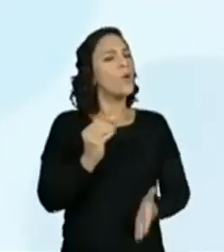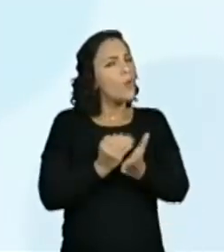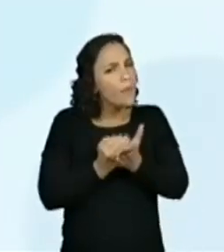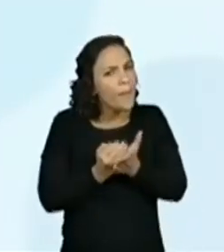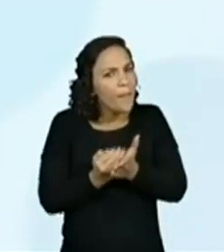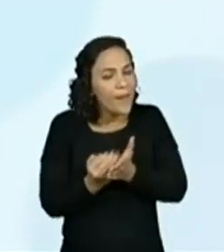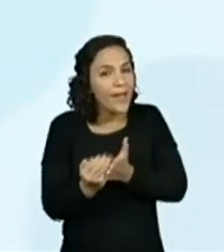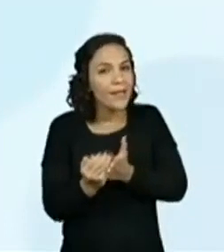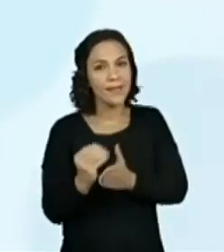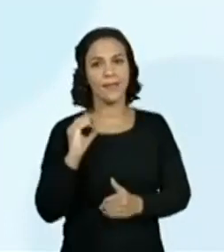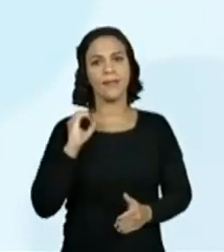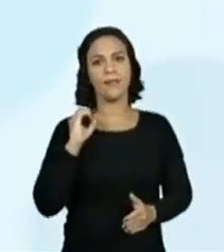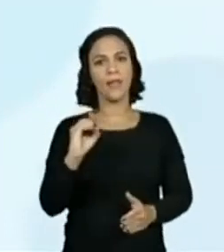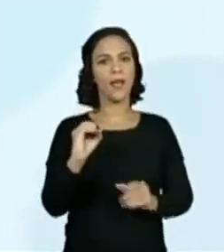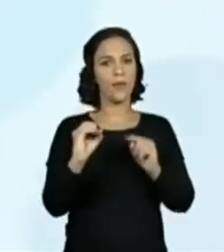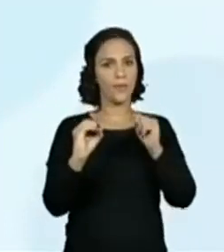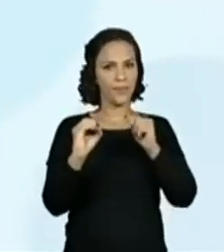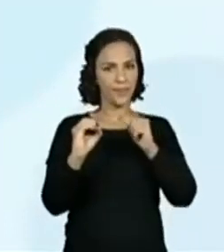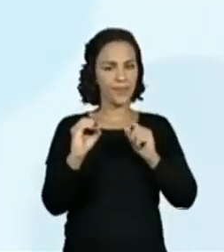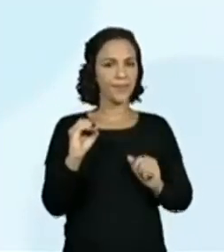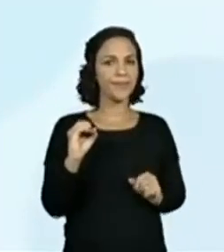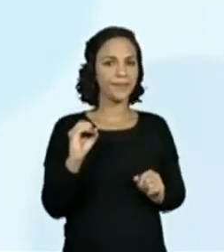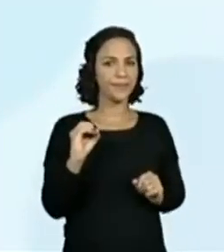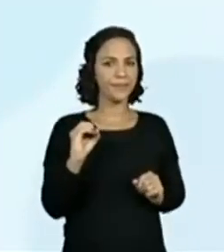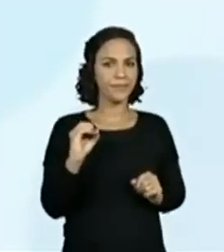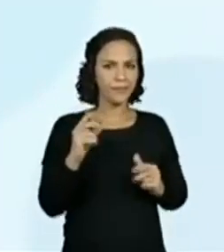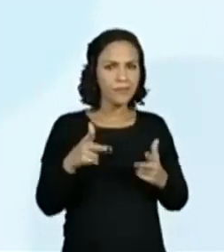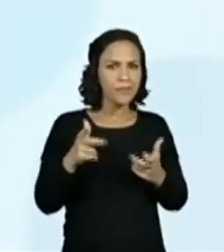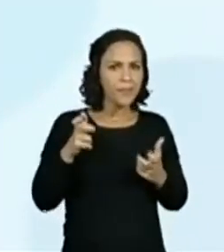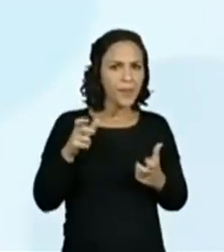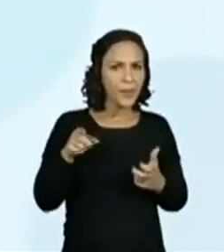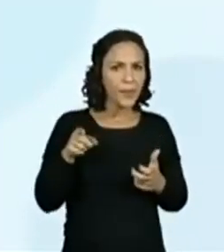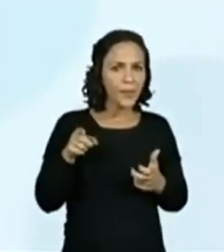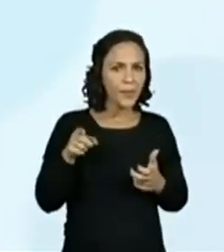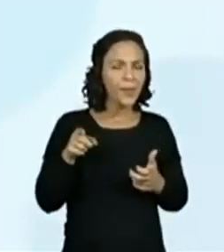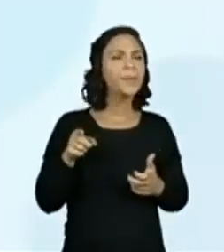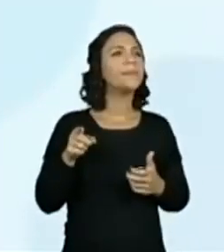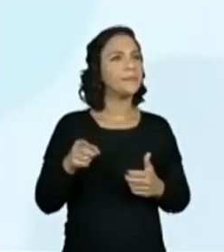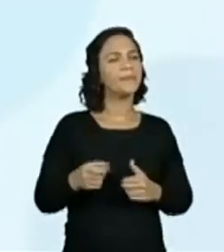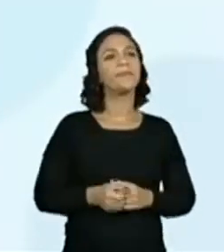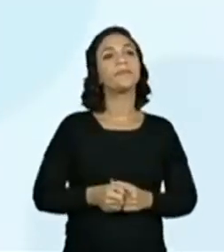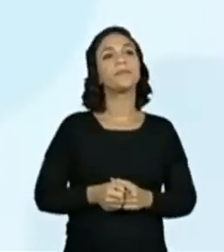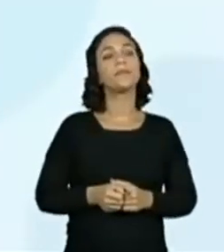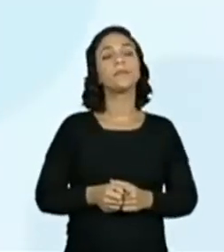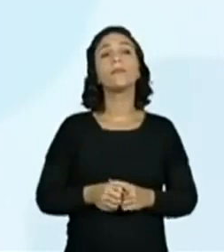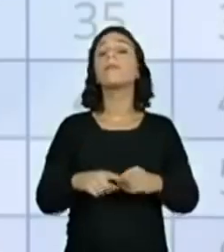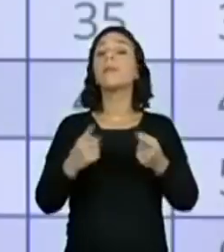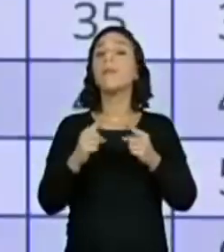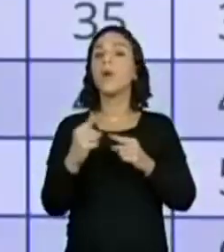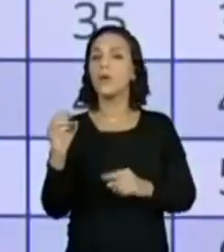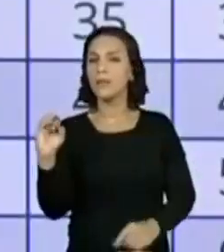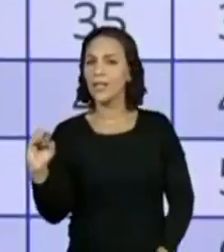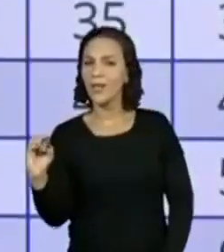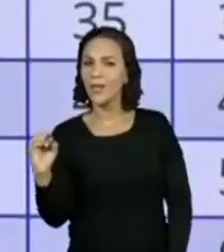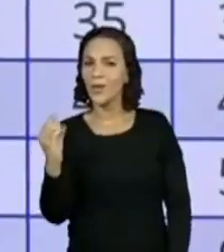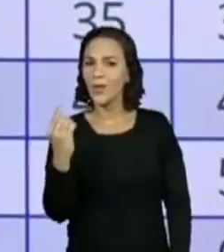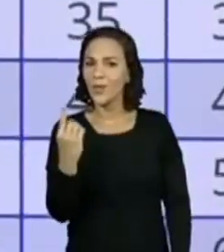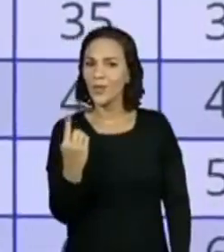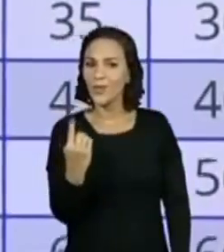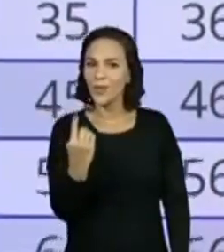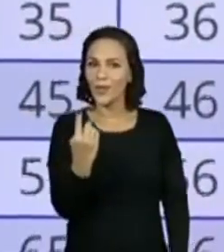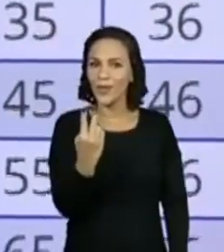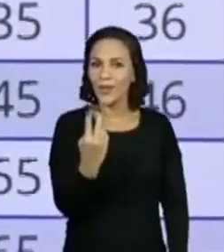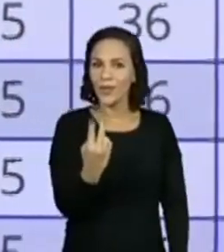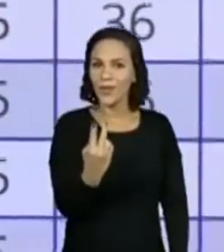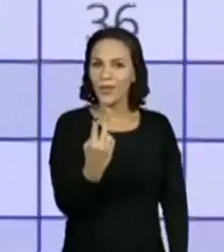aqui, olha, o início da sequência, o número 0. E aí depois vem o número 1,